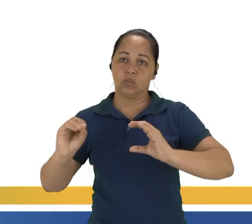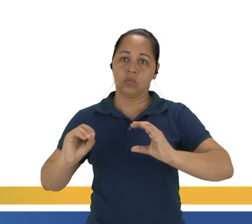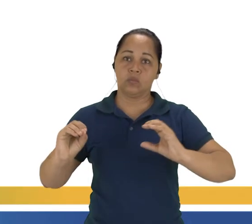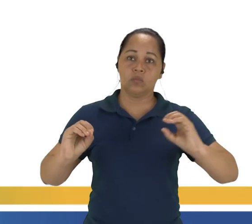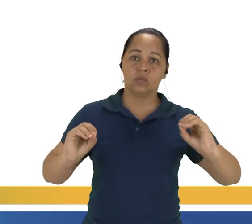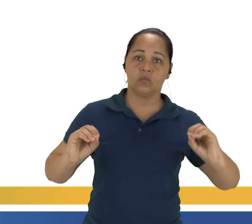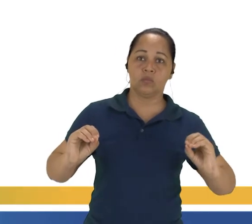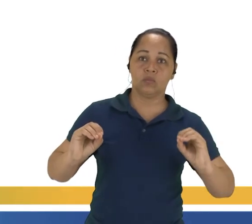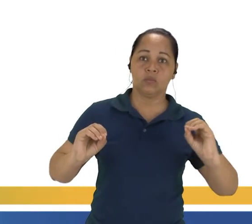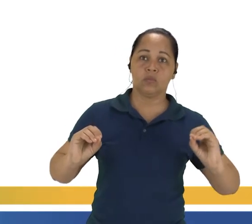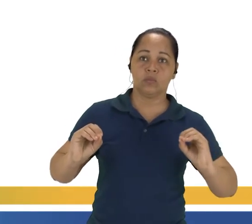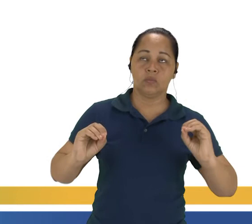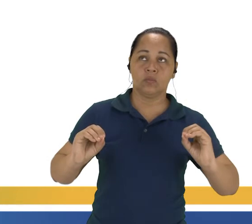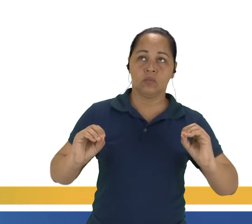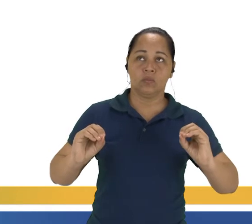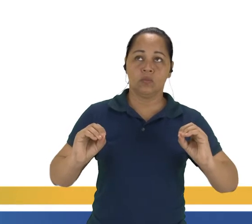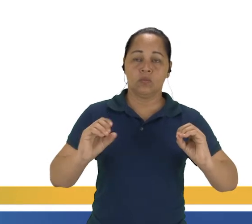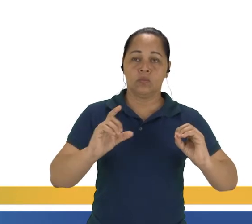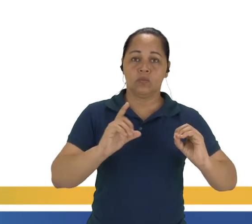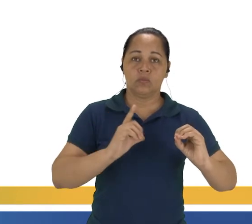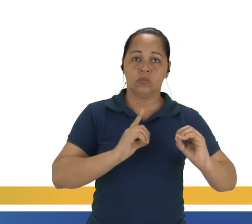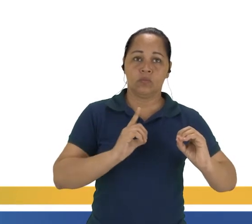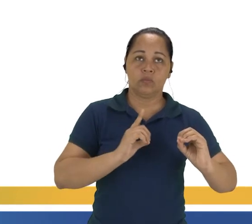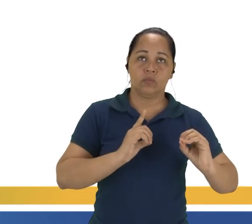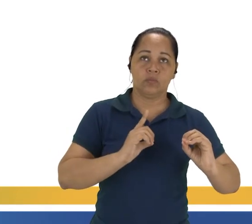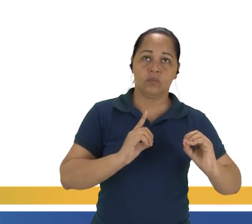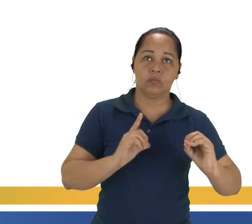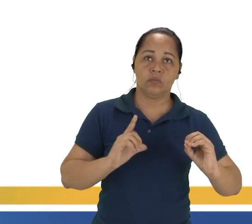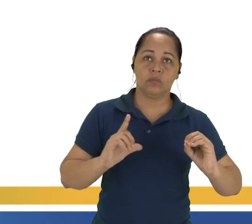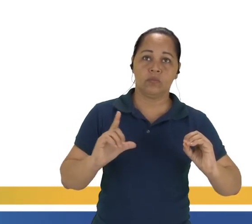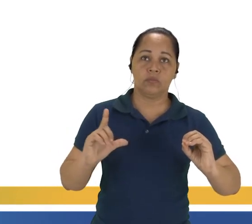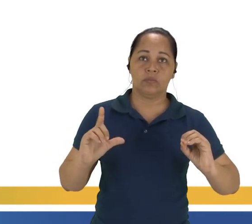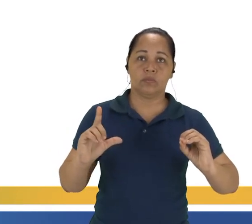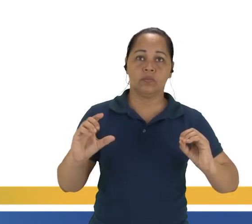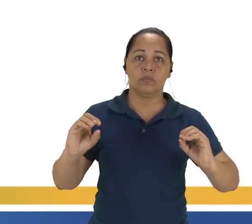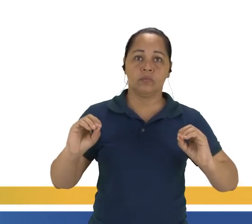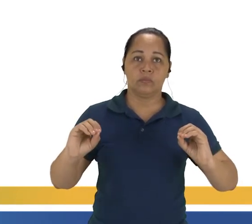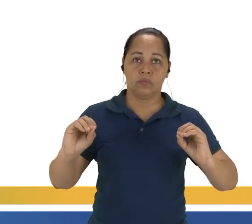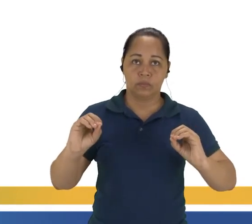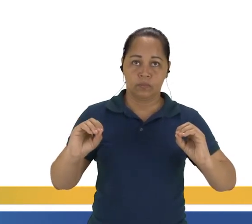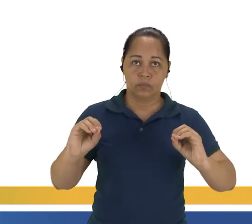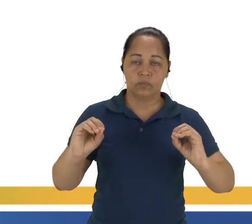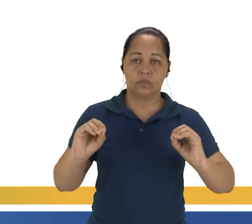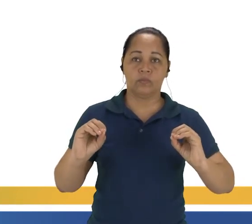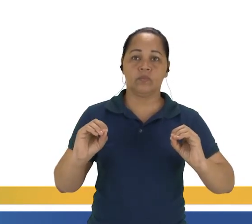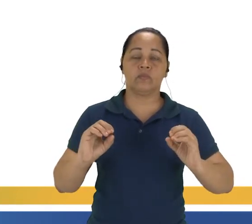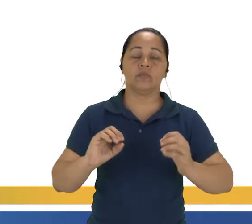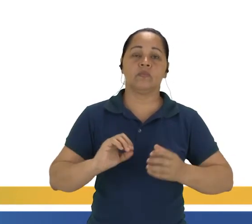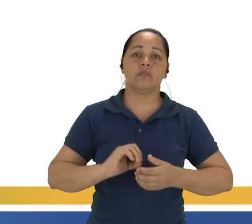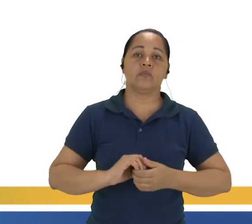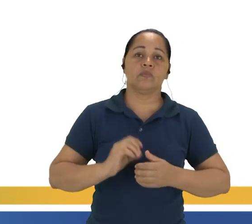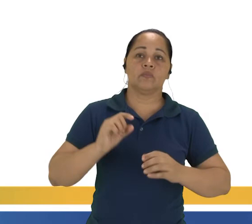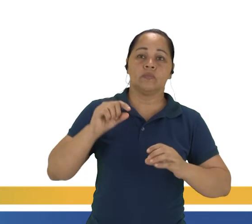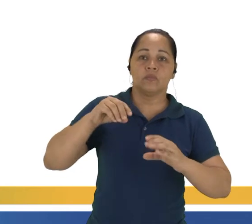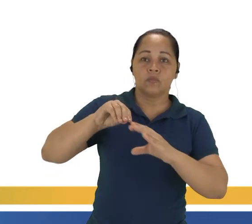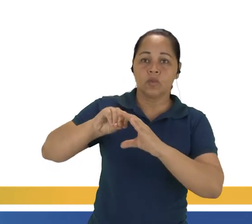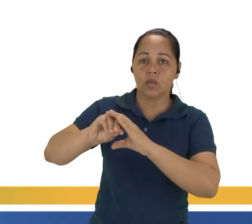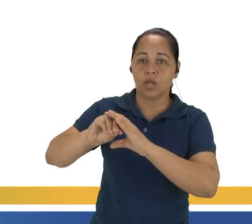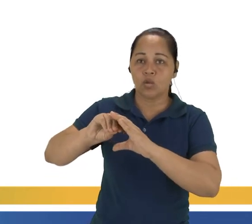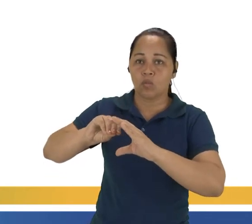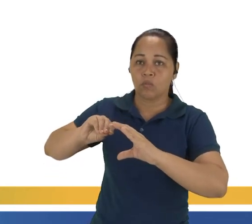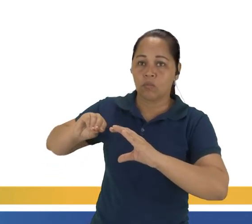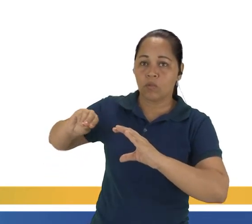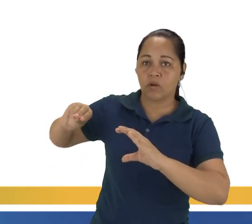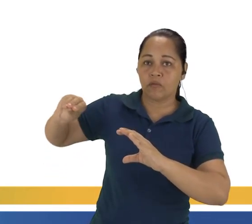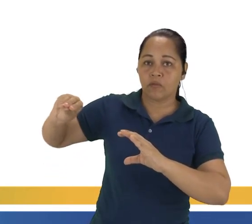para dentro, tá? Existe o processo nas células vegetais que é de dentro para fora, tá? Então tem que ter esse cuidado que